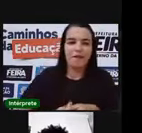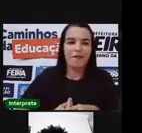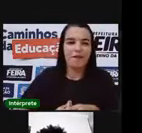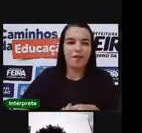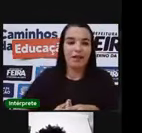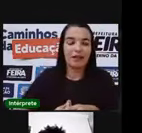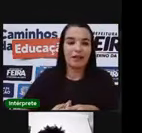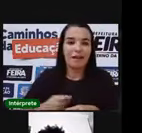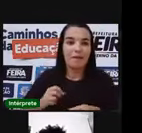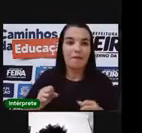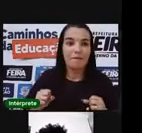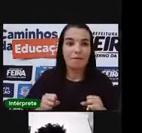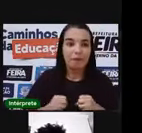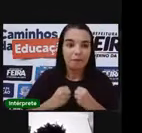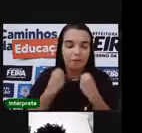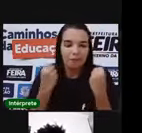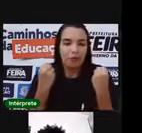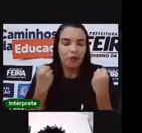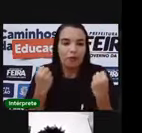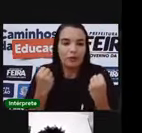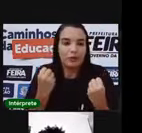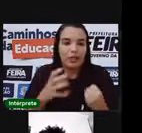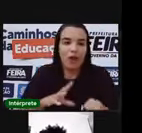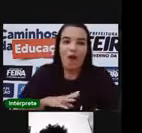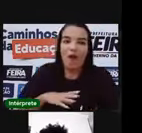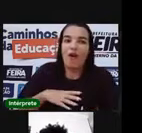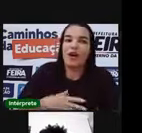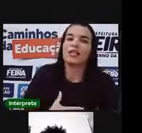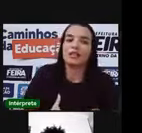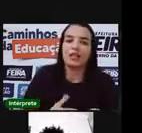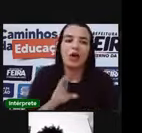Frida Kahlo. Ela sofreu um monte de coisa, mas ao